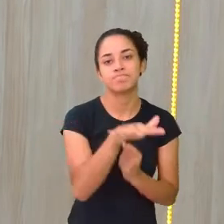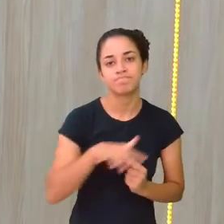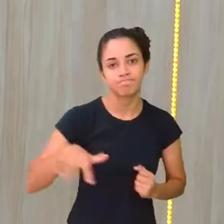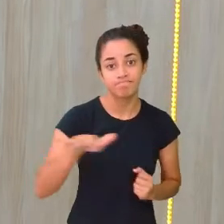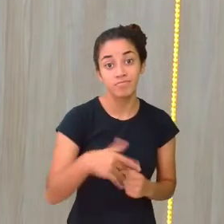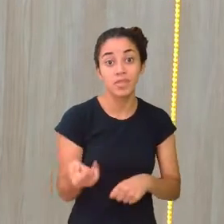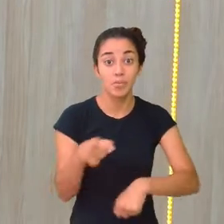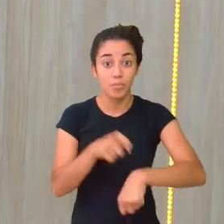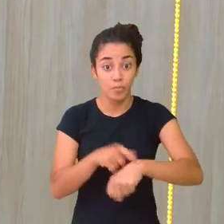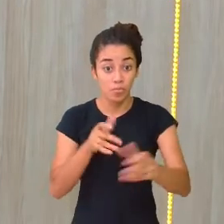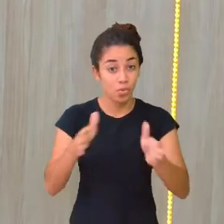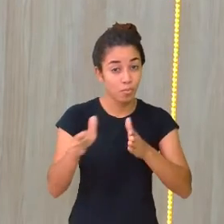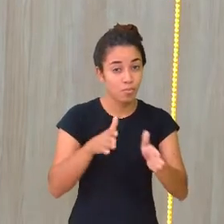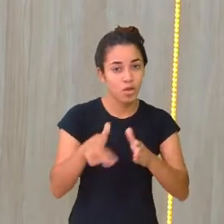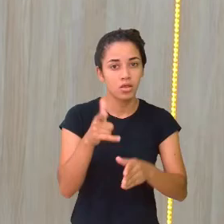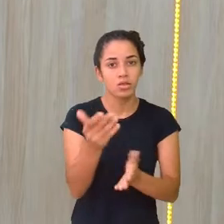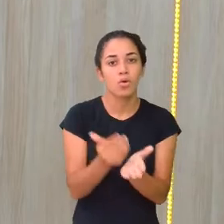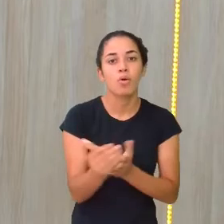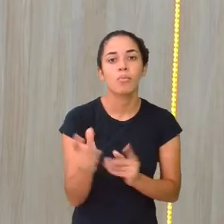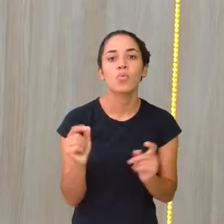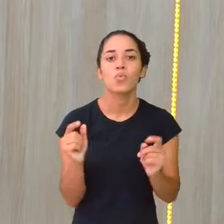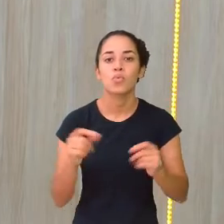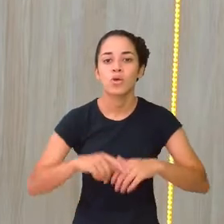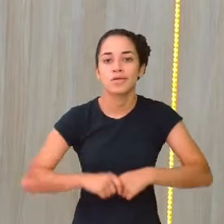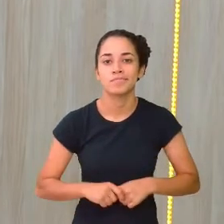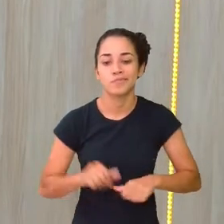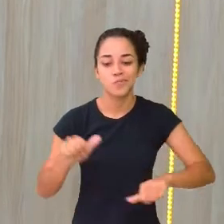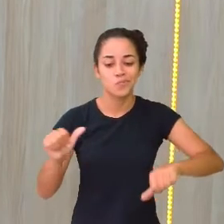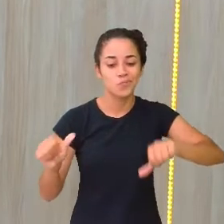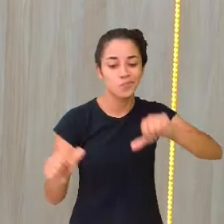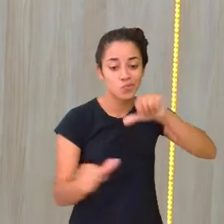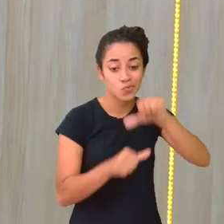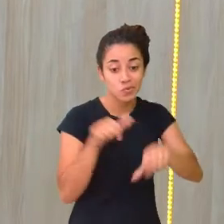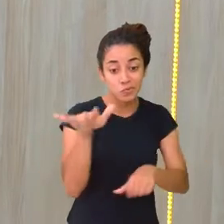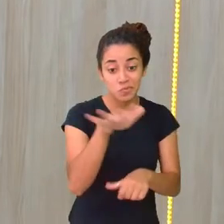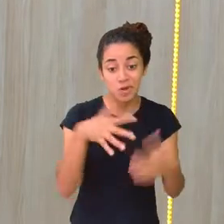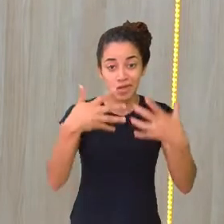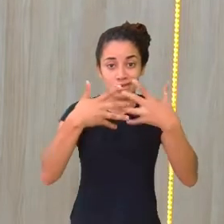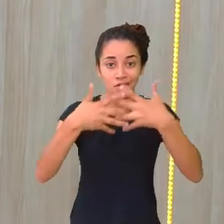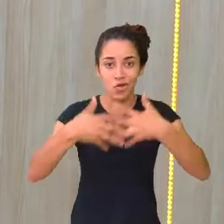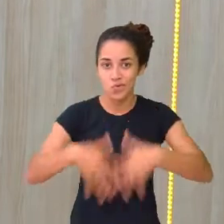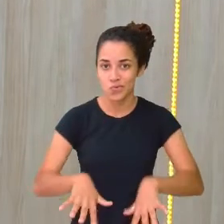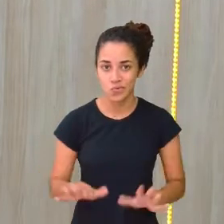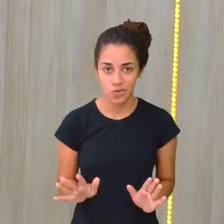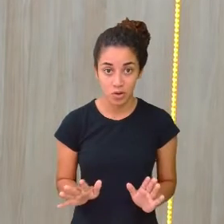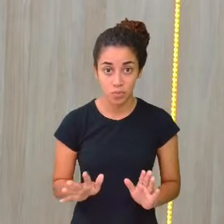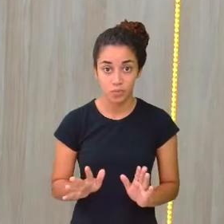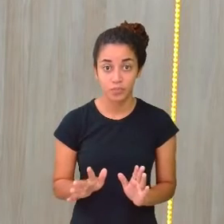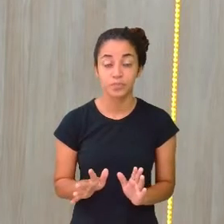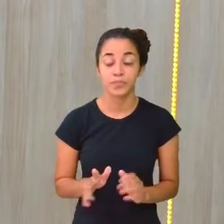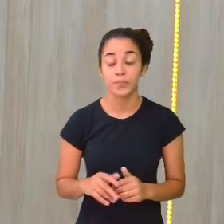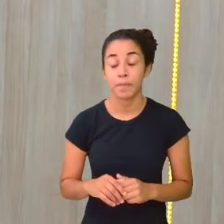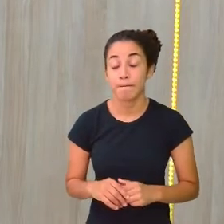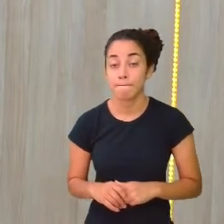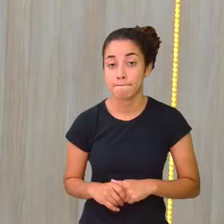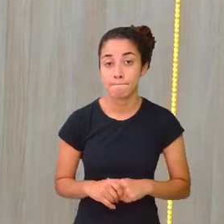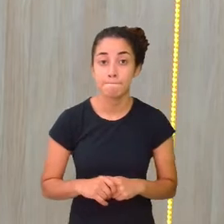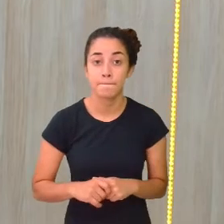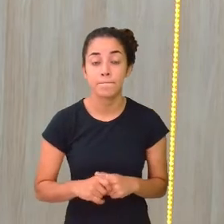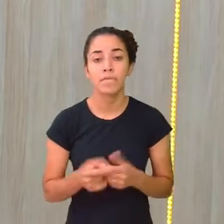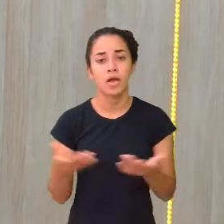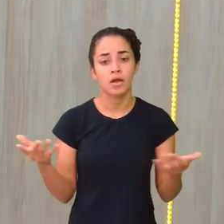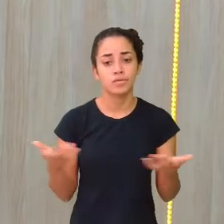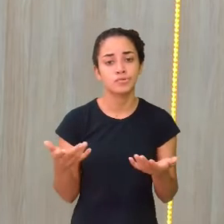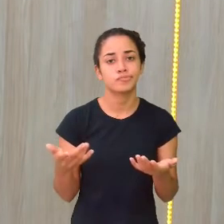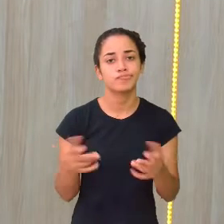É quando ele começa a alterar esse espaço natural. Quando começa a entrar as questões